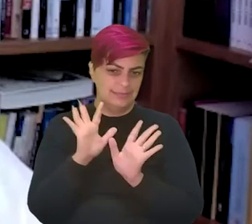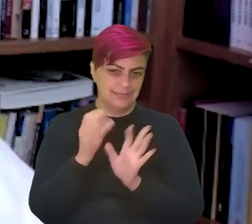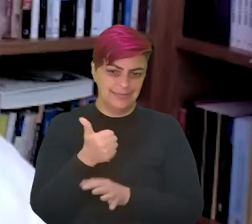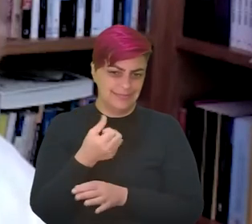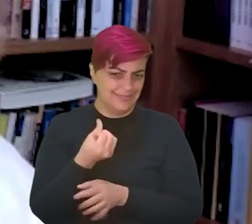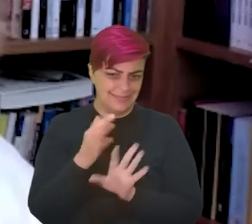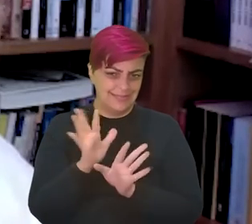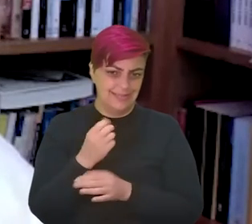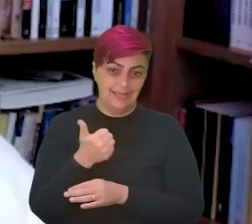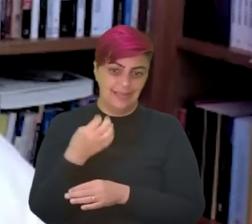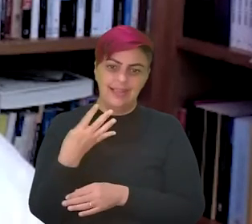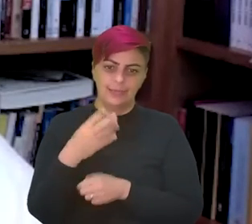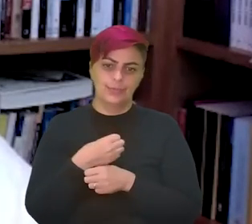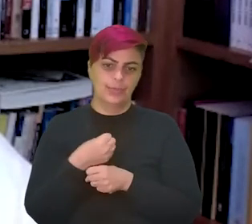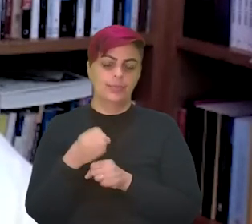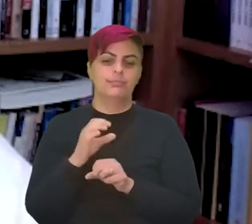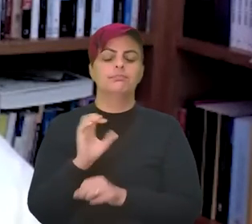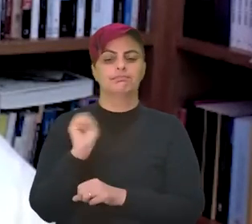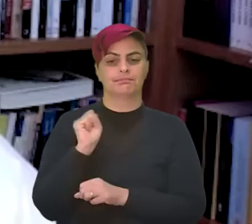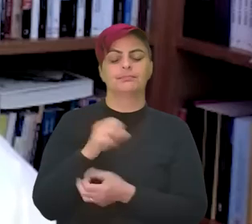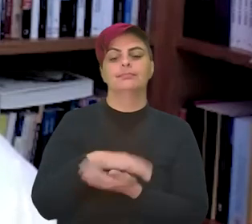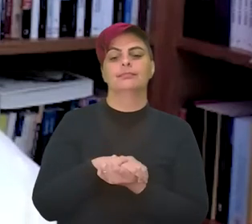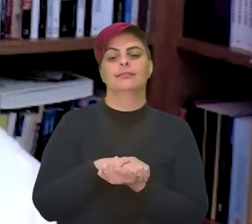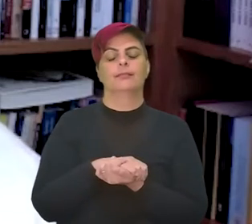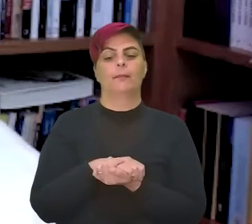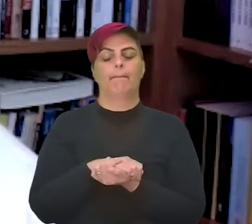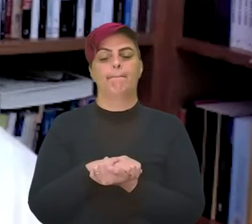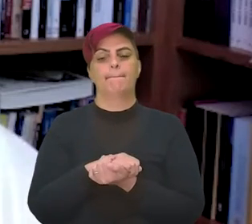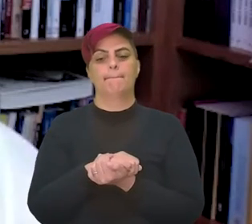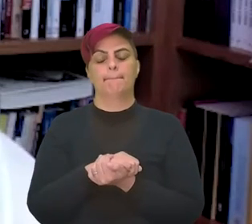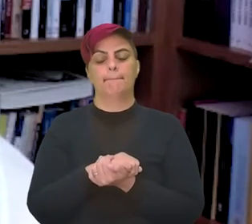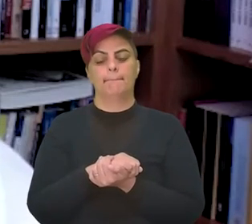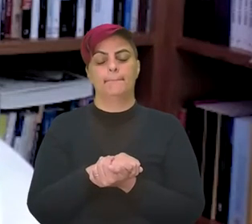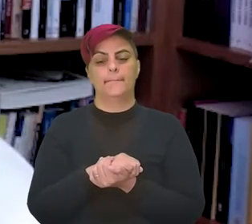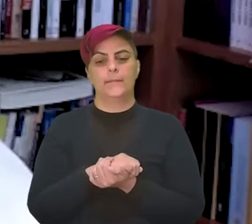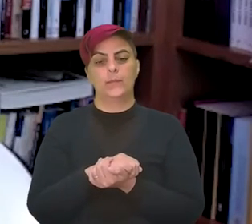14. Ah, não, peraí. Ok, 14. 14 anos, isso. Então,